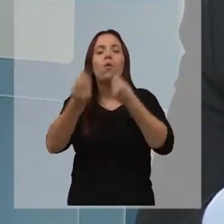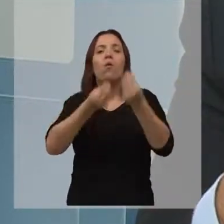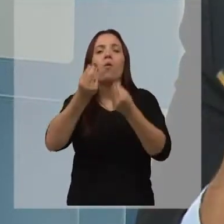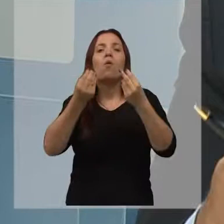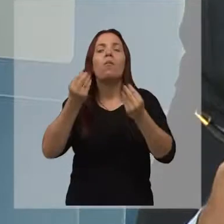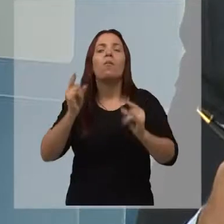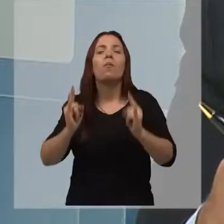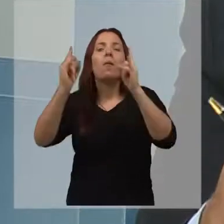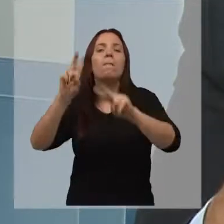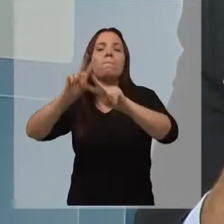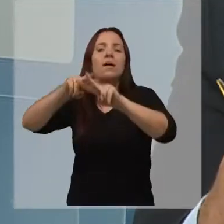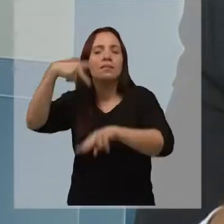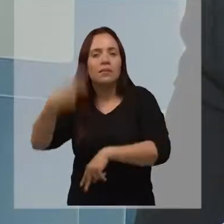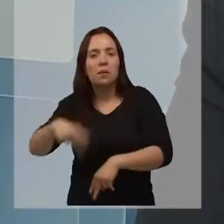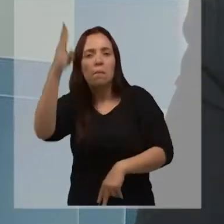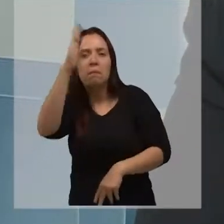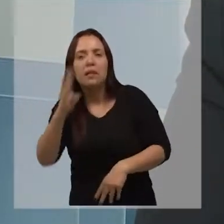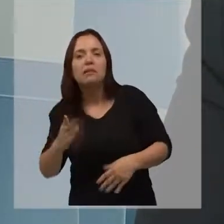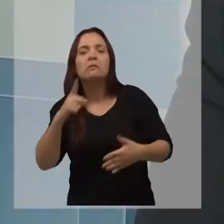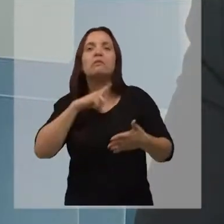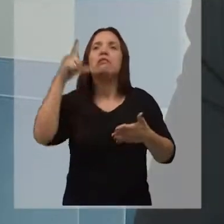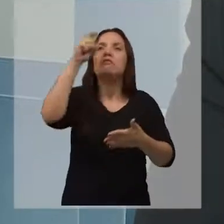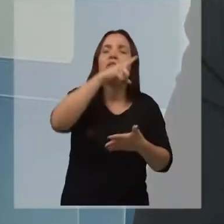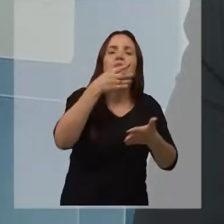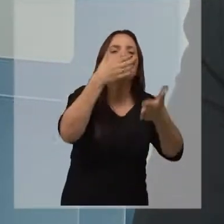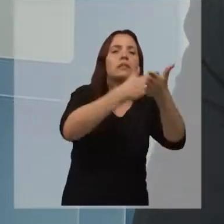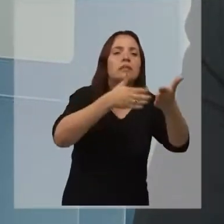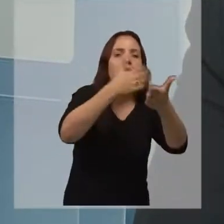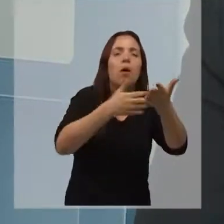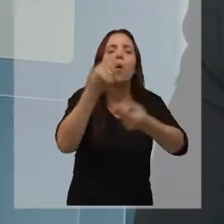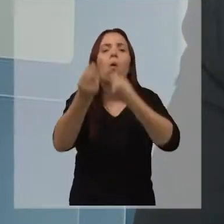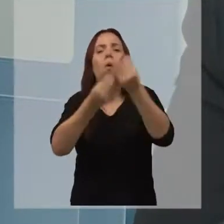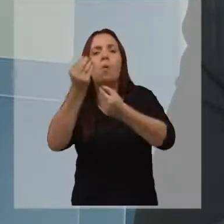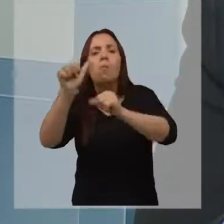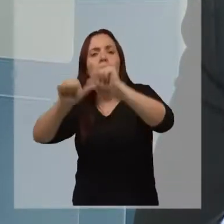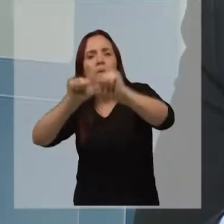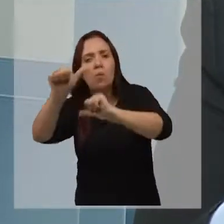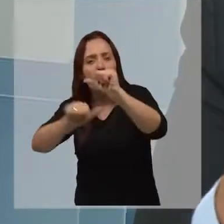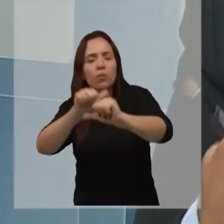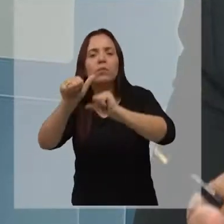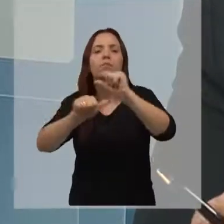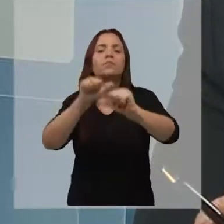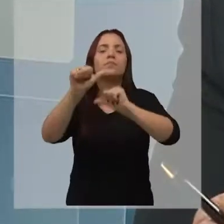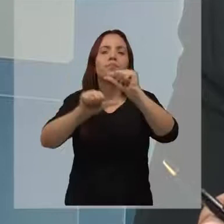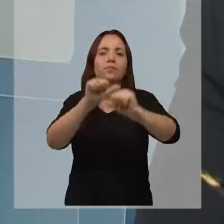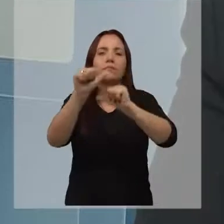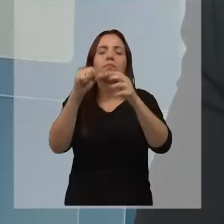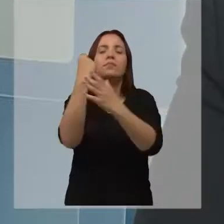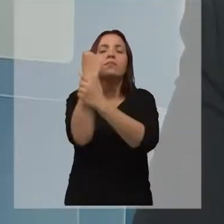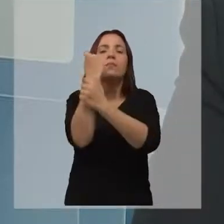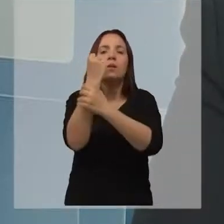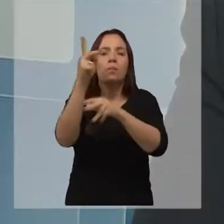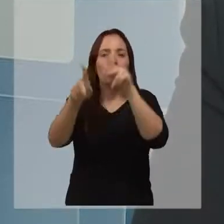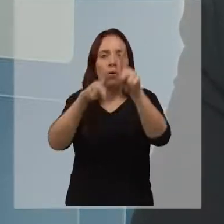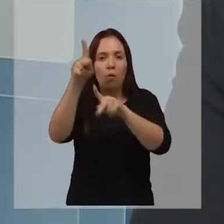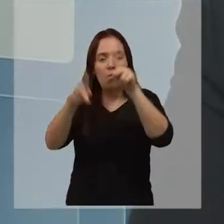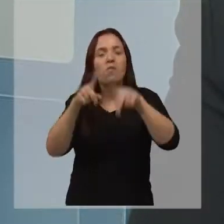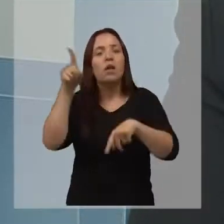qual a dificuldade que tem, qual a importância da mudança desse processo penal para a segurança do povo brasileiro, e fez o